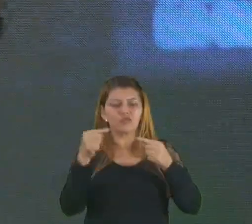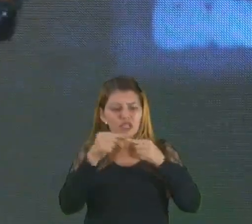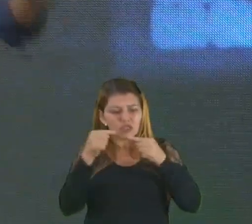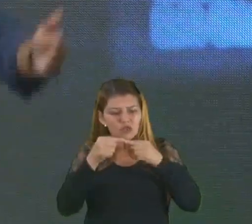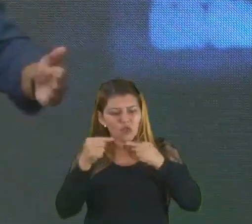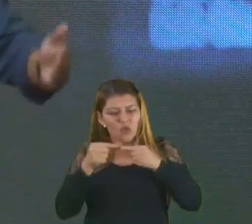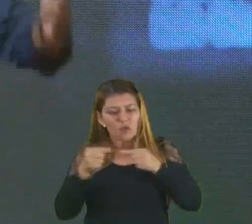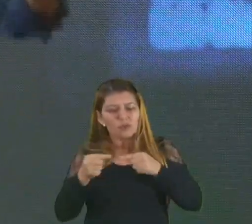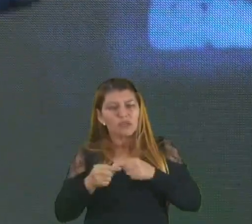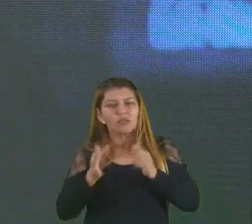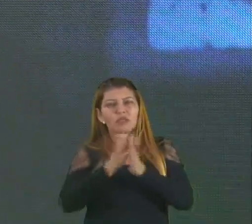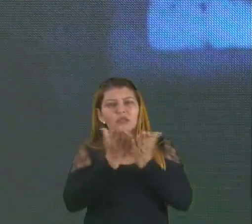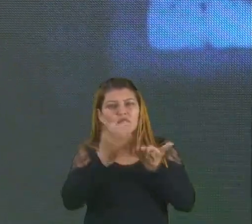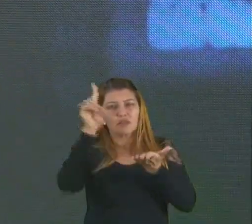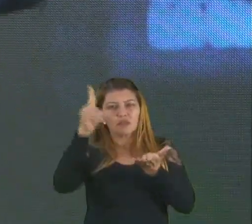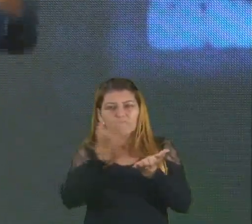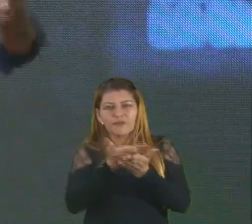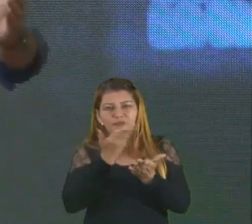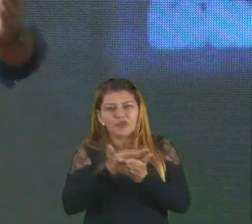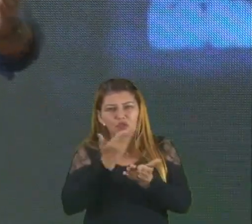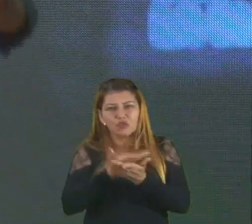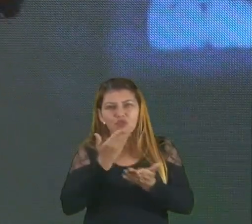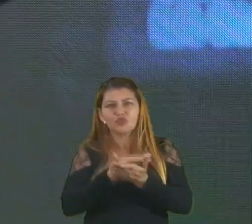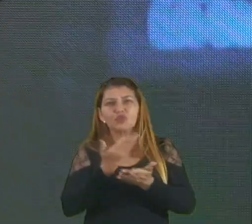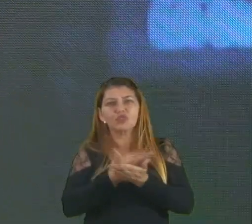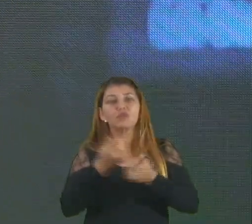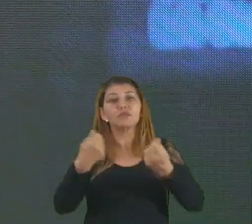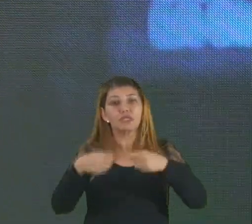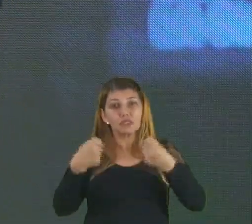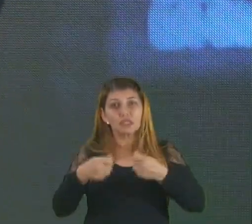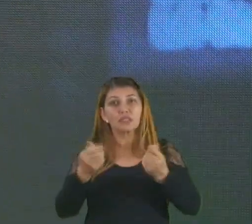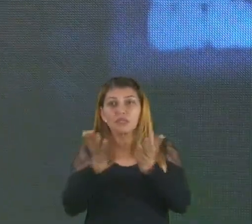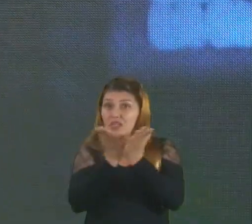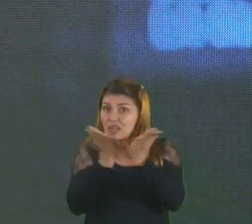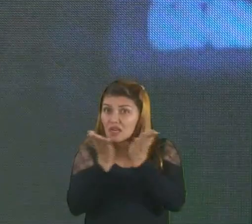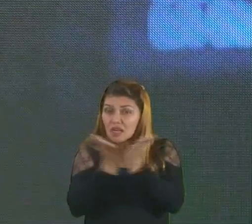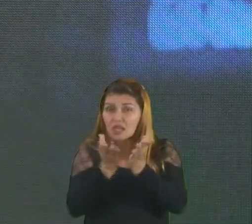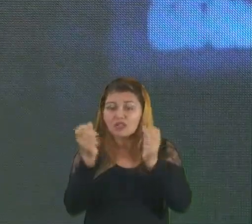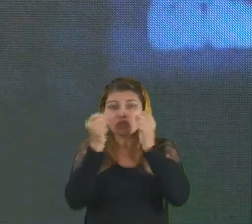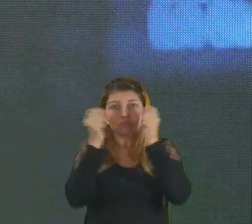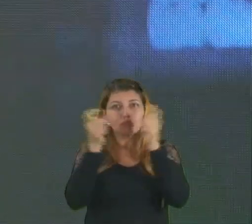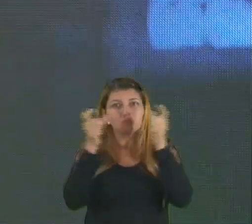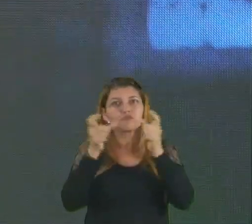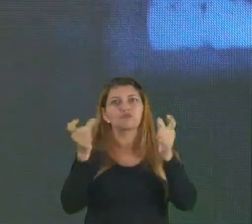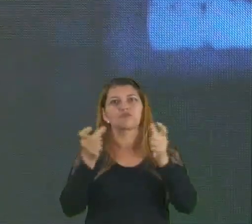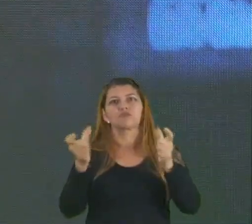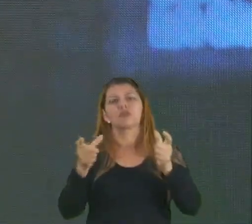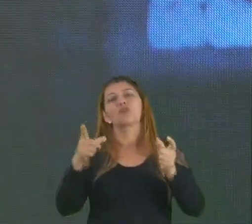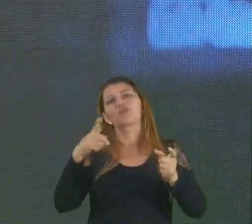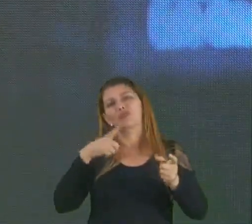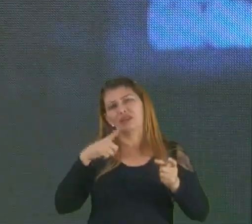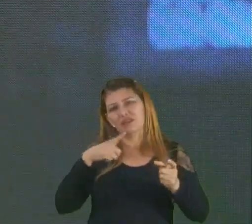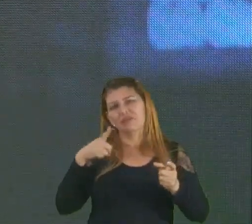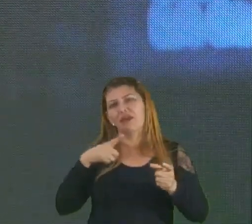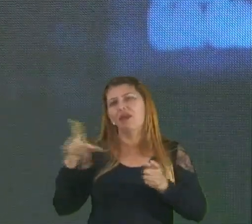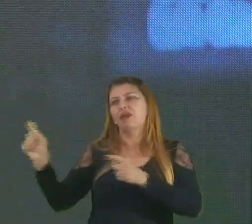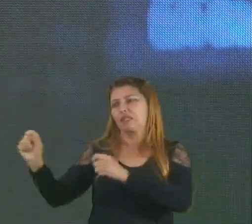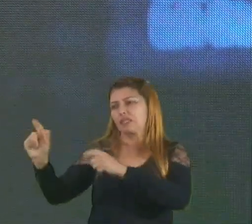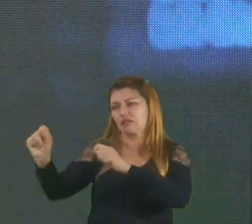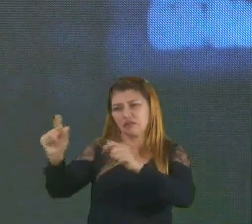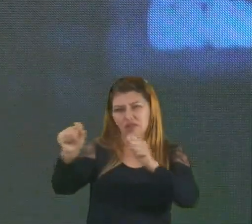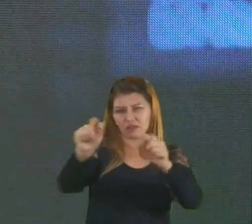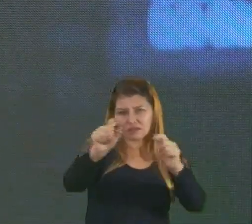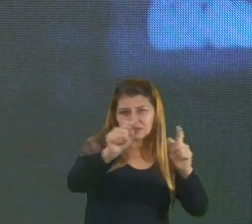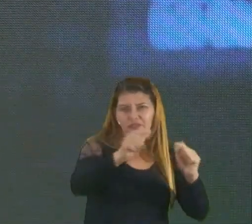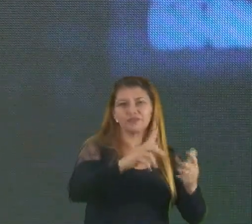a Bíblia, estudem, sejam um crente bereano, porque nos últimos dias muitos serão